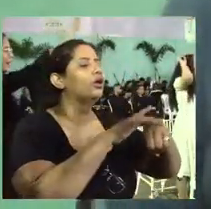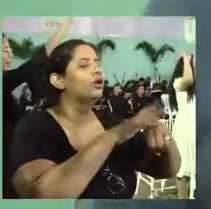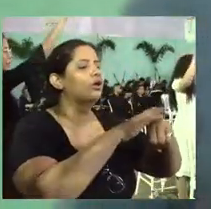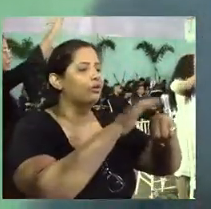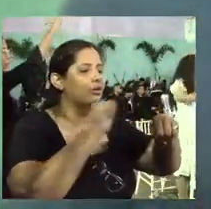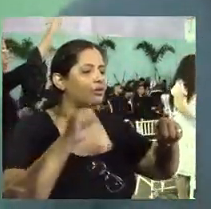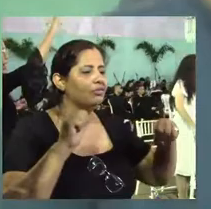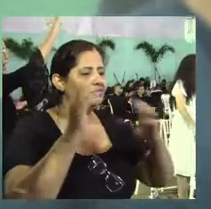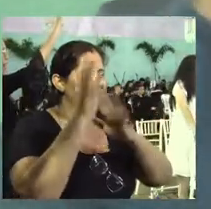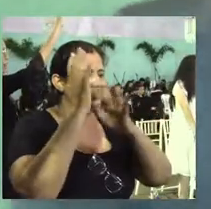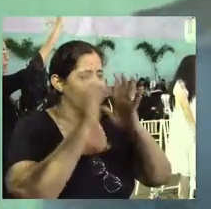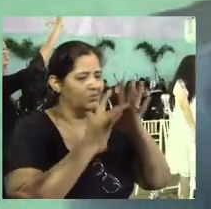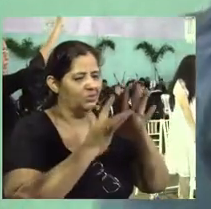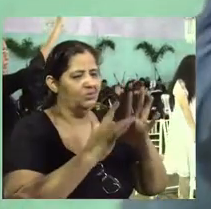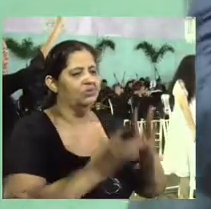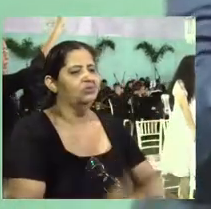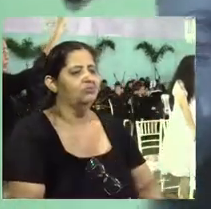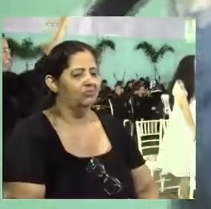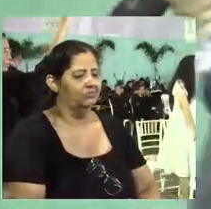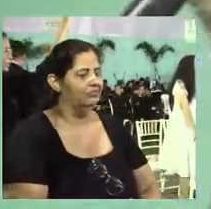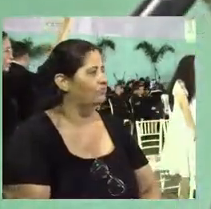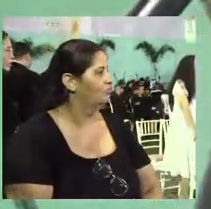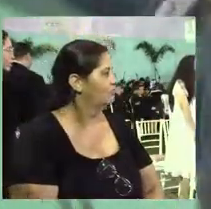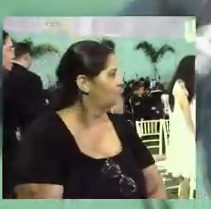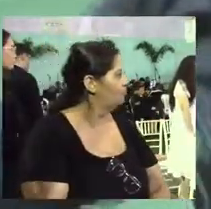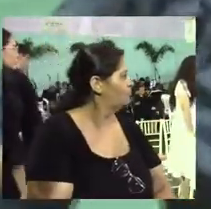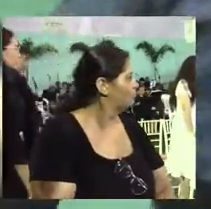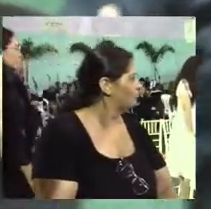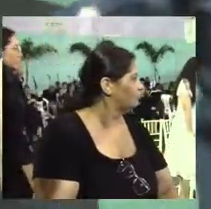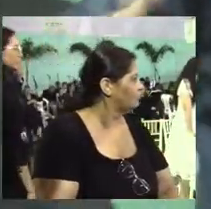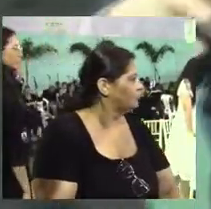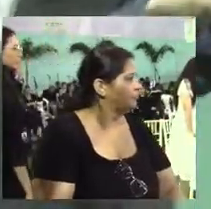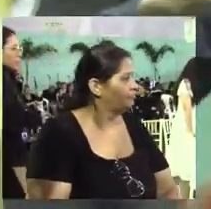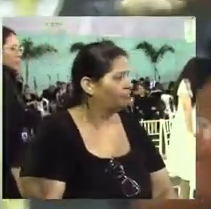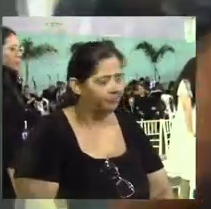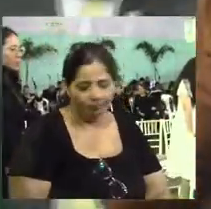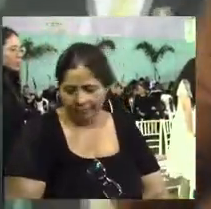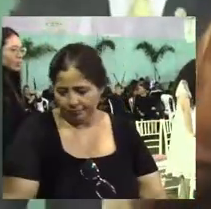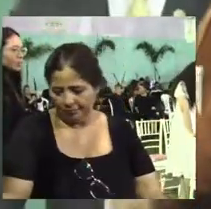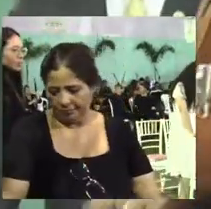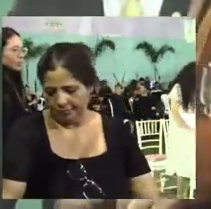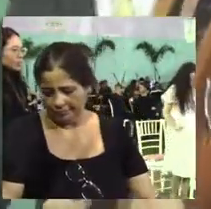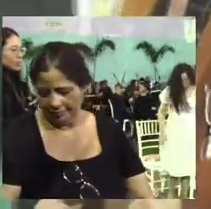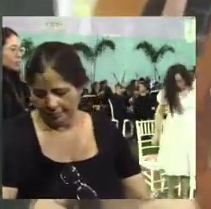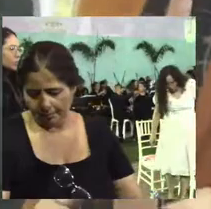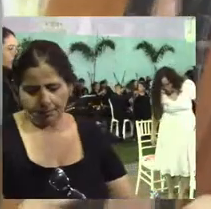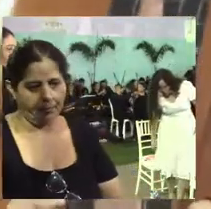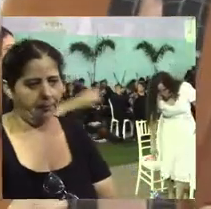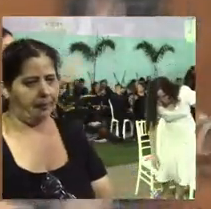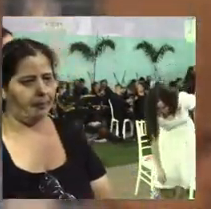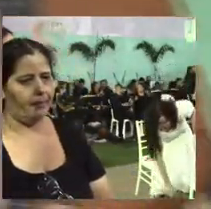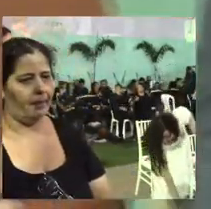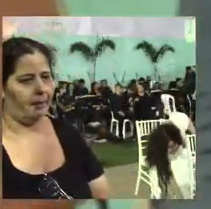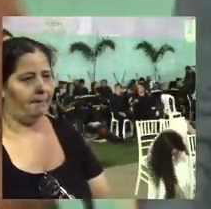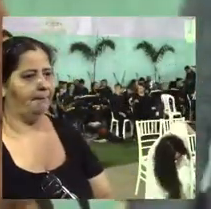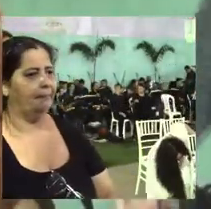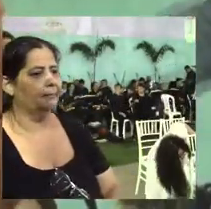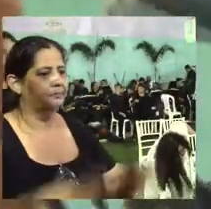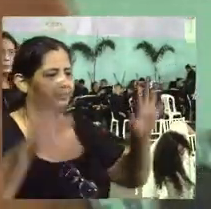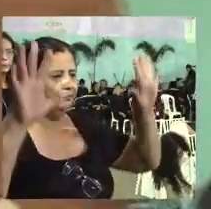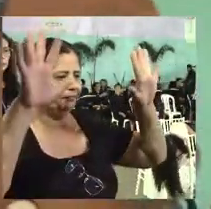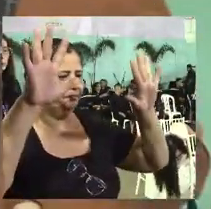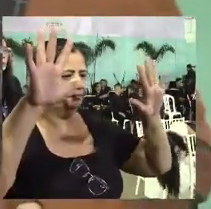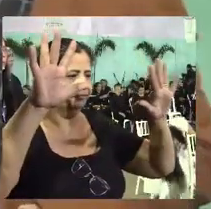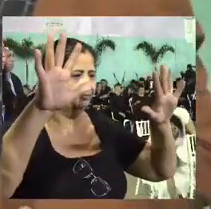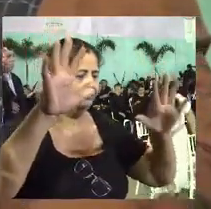curou Ele está aqui para fazer milagres oh glória meus irmãos vamos encerrar levanta as mãos para sua casa levante a